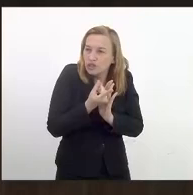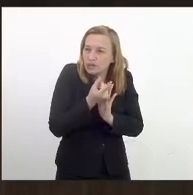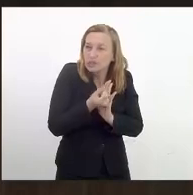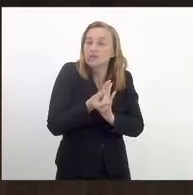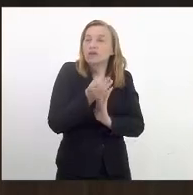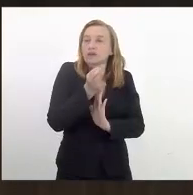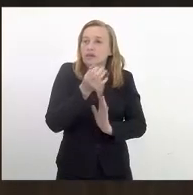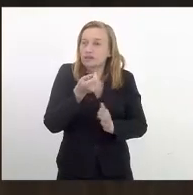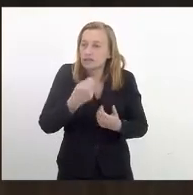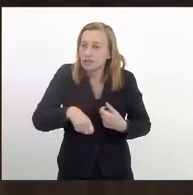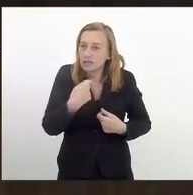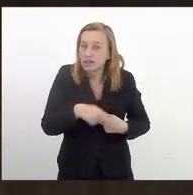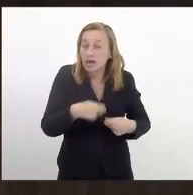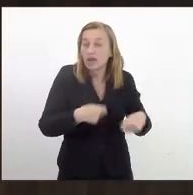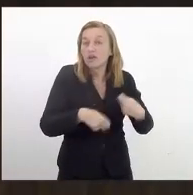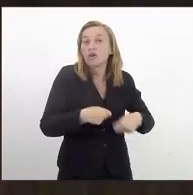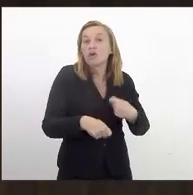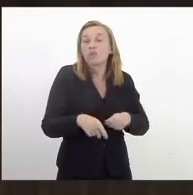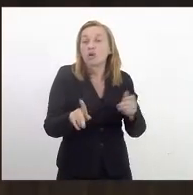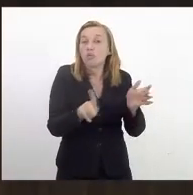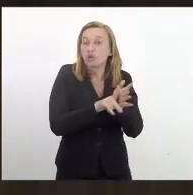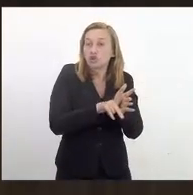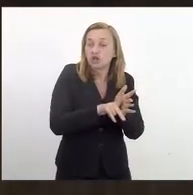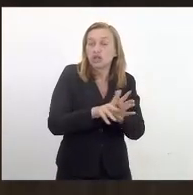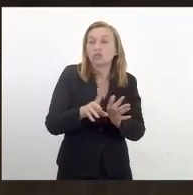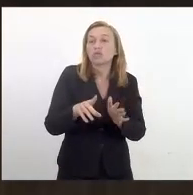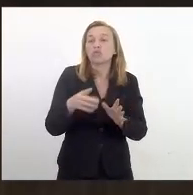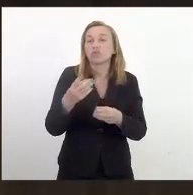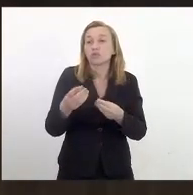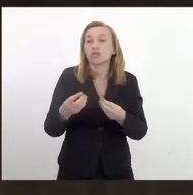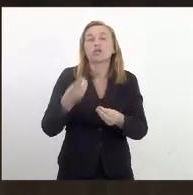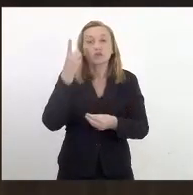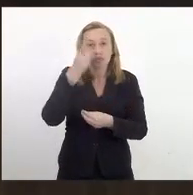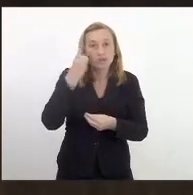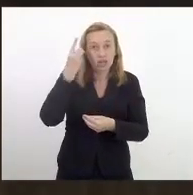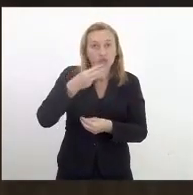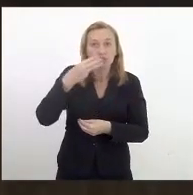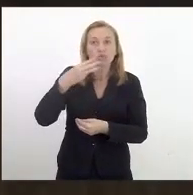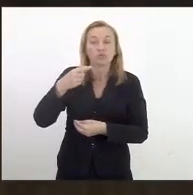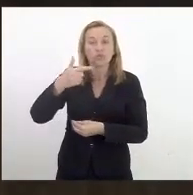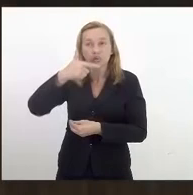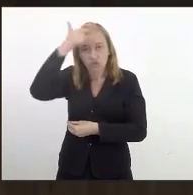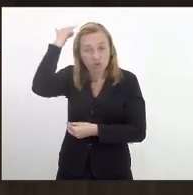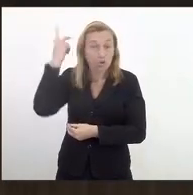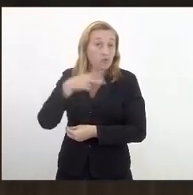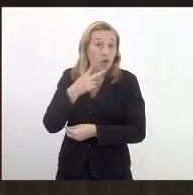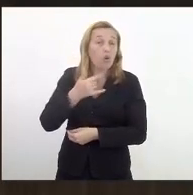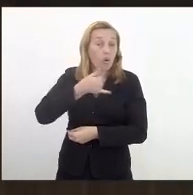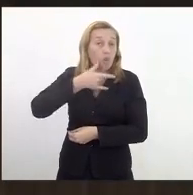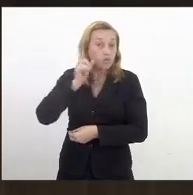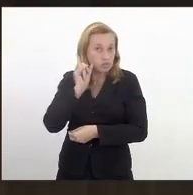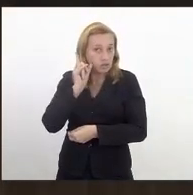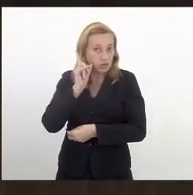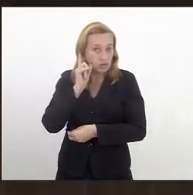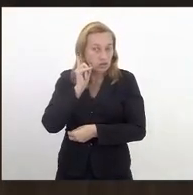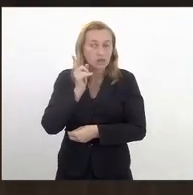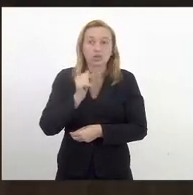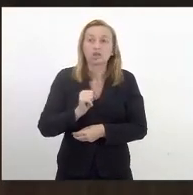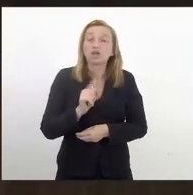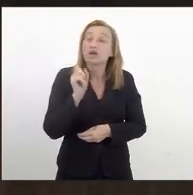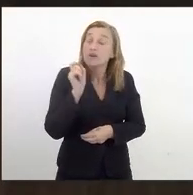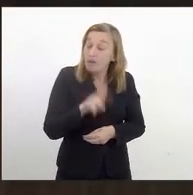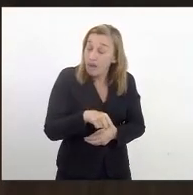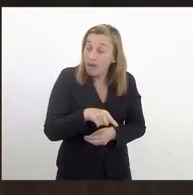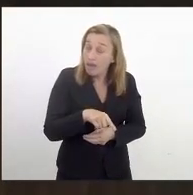para um projeto que trate como Deputado Luiz Paulo já trouxe ontem daquilo que é